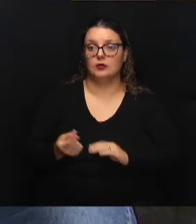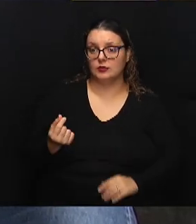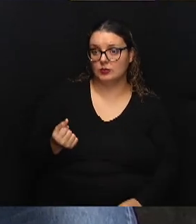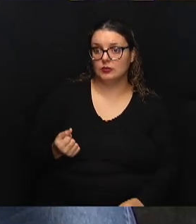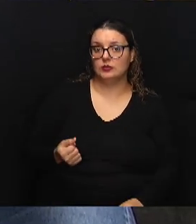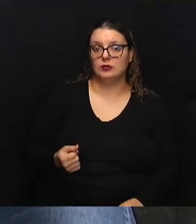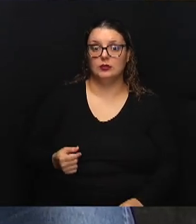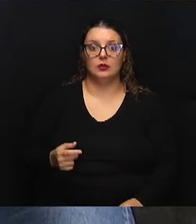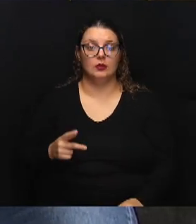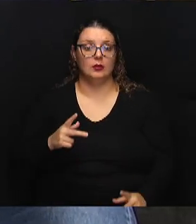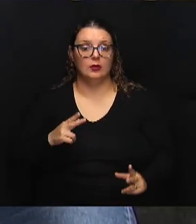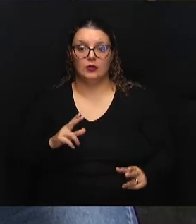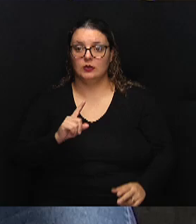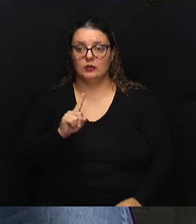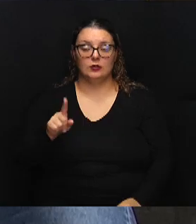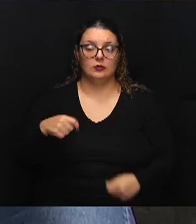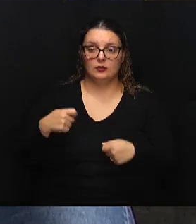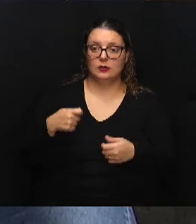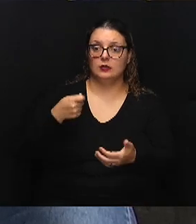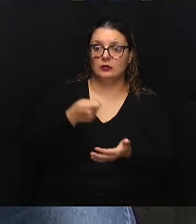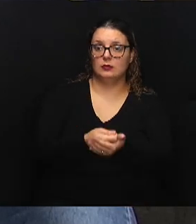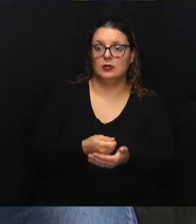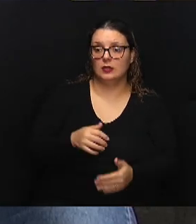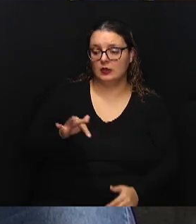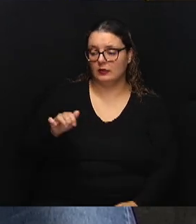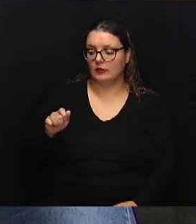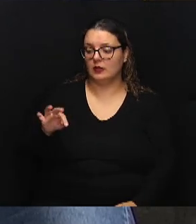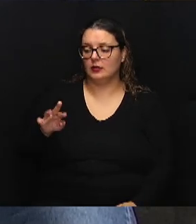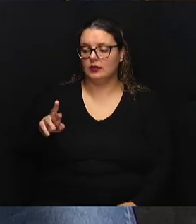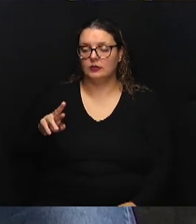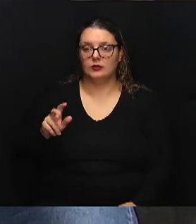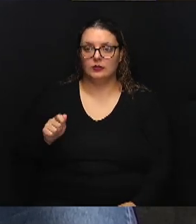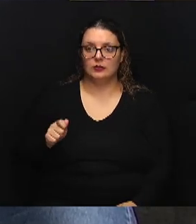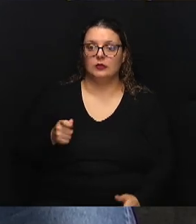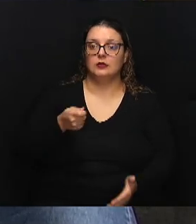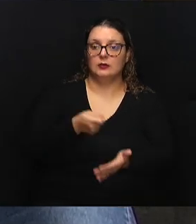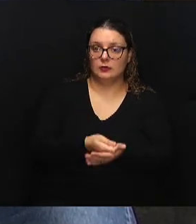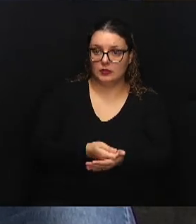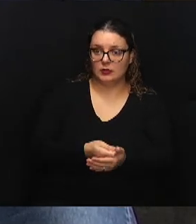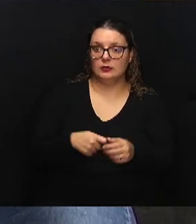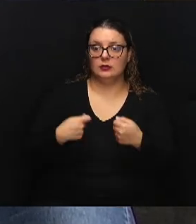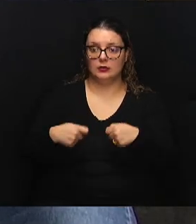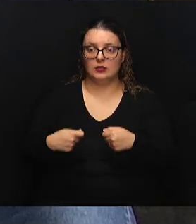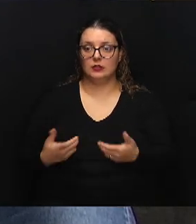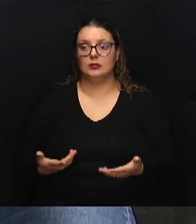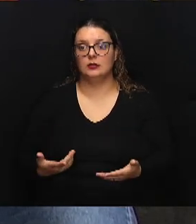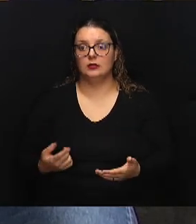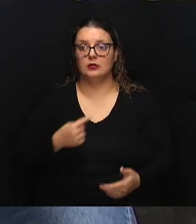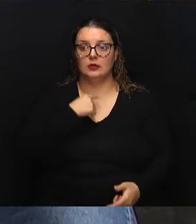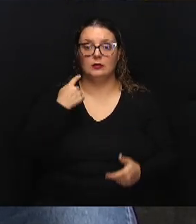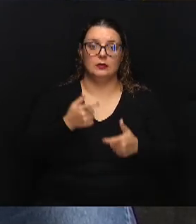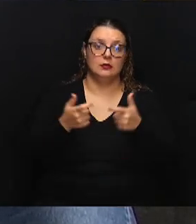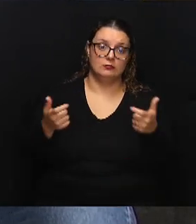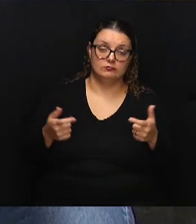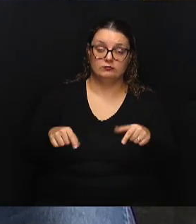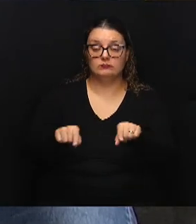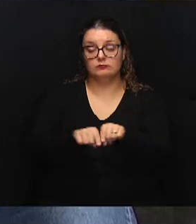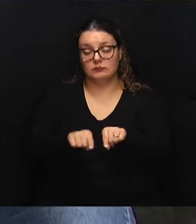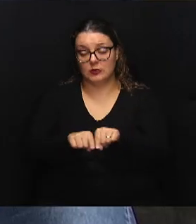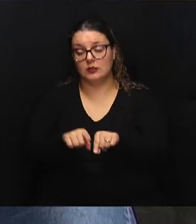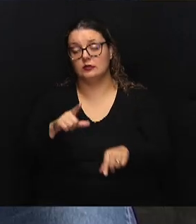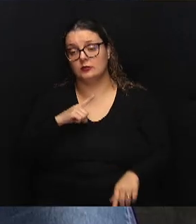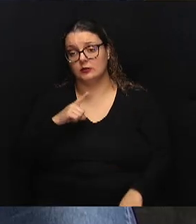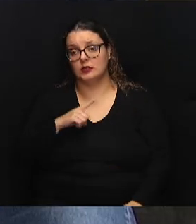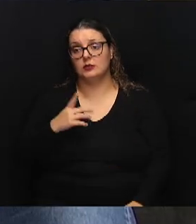não precisa pagar essa fatura, precisa fazer esse pagamento mais a longo prazo, mas também tem as